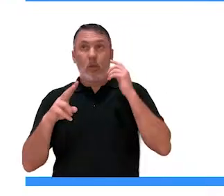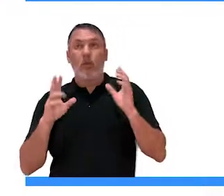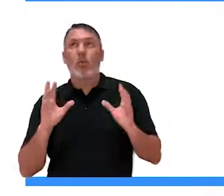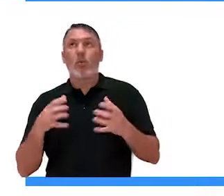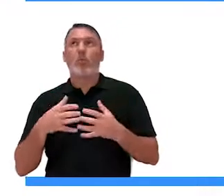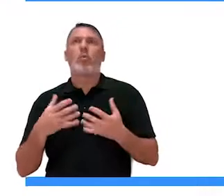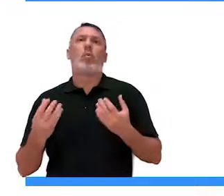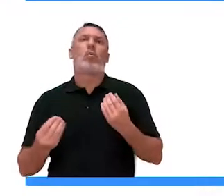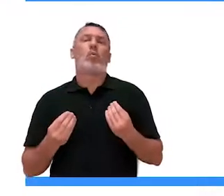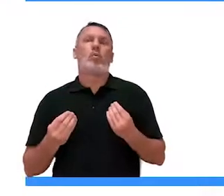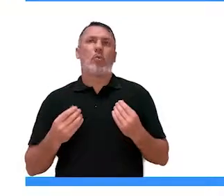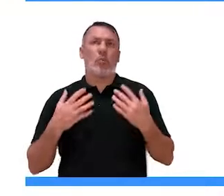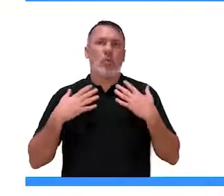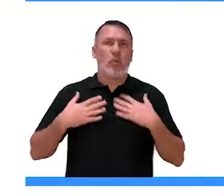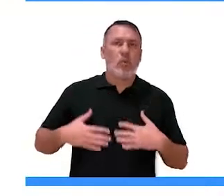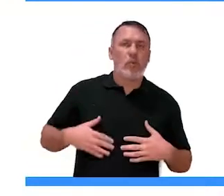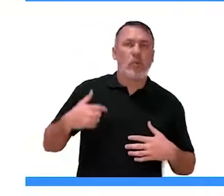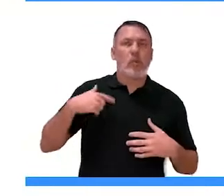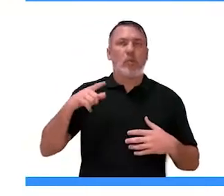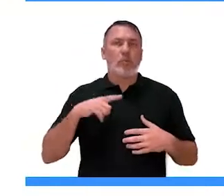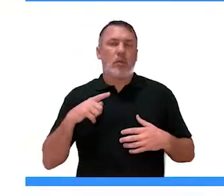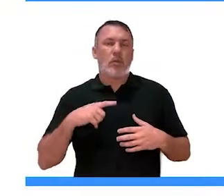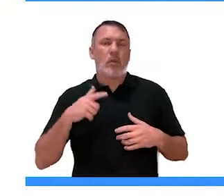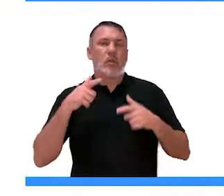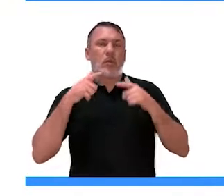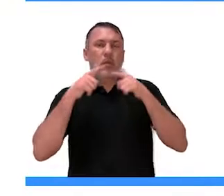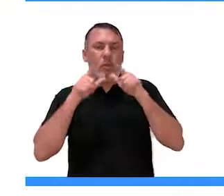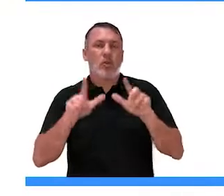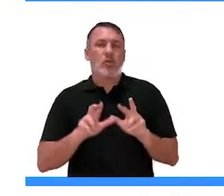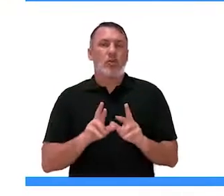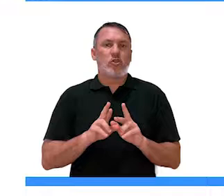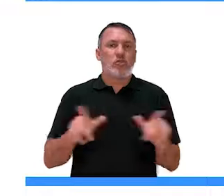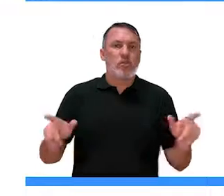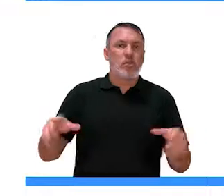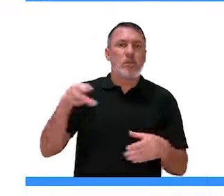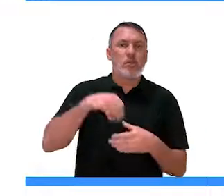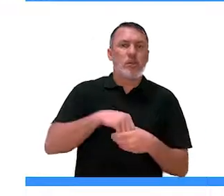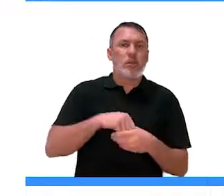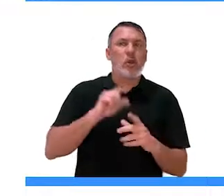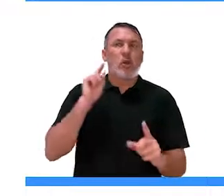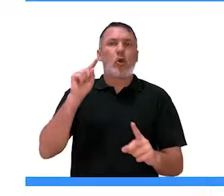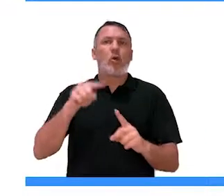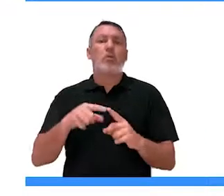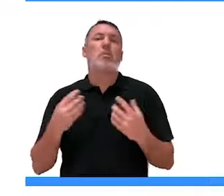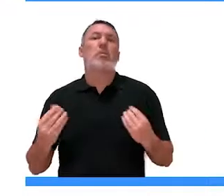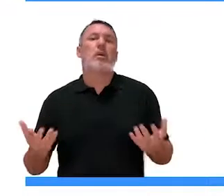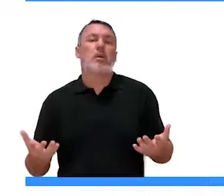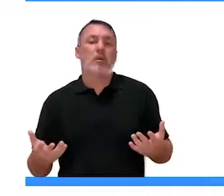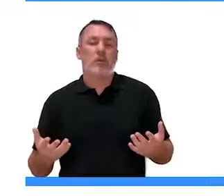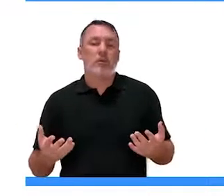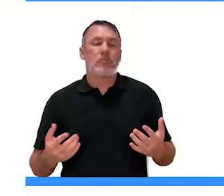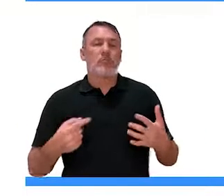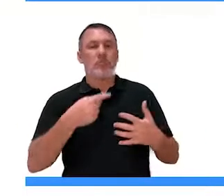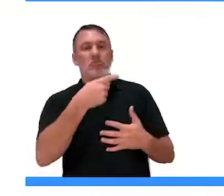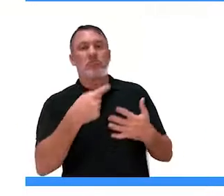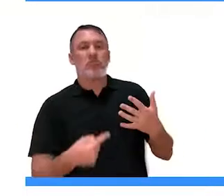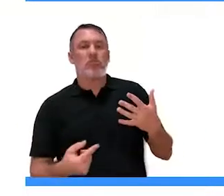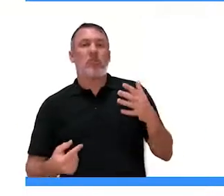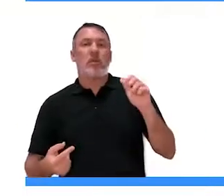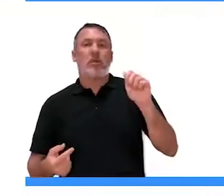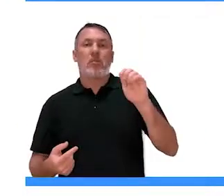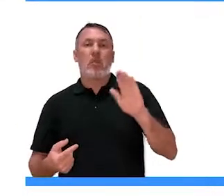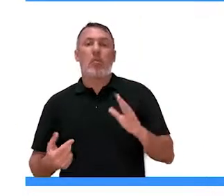linguagens. Quer dizer, no corpo eu tenho diferentes linguagens. E isso tem o intuito de quê? Qual das questões a gente